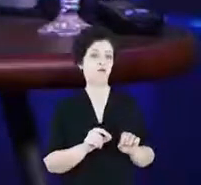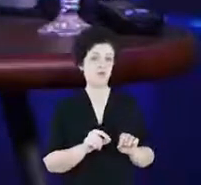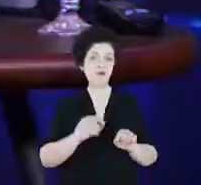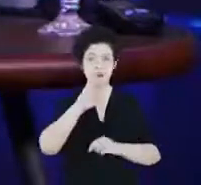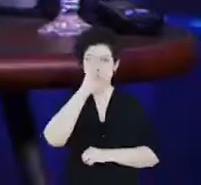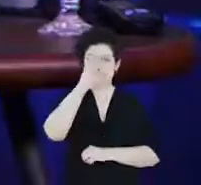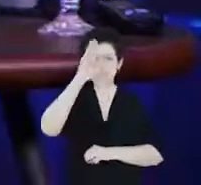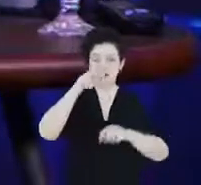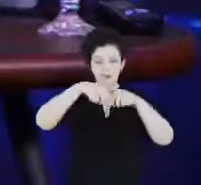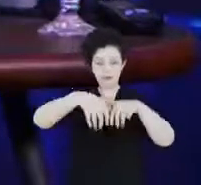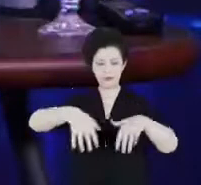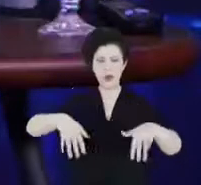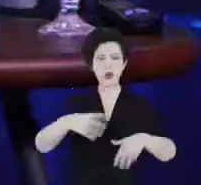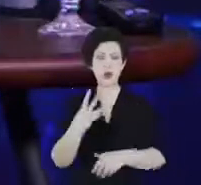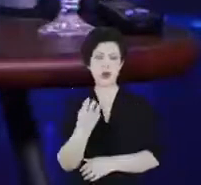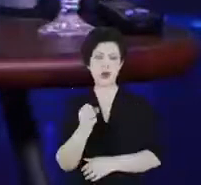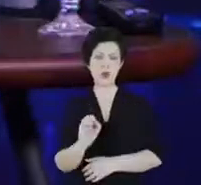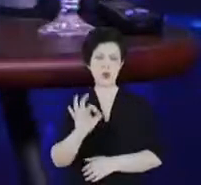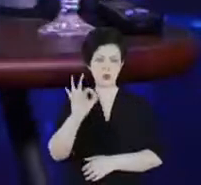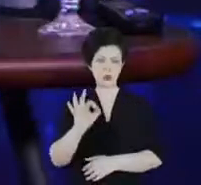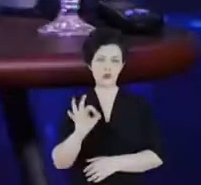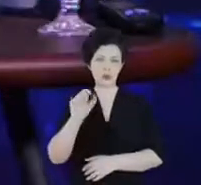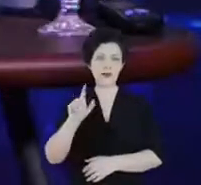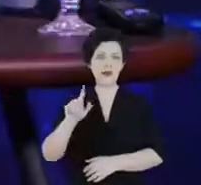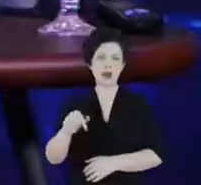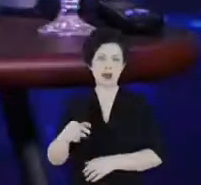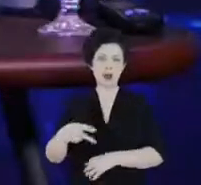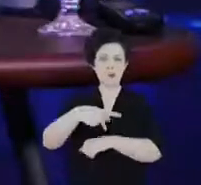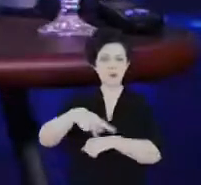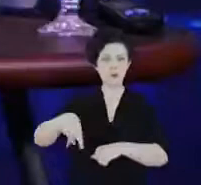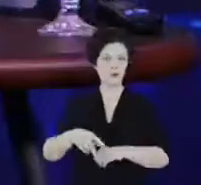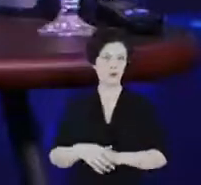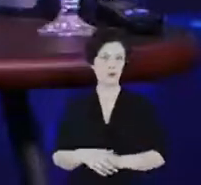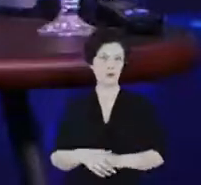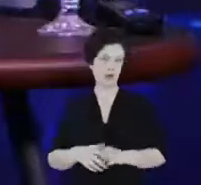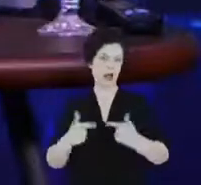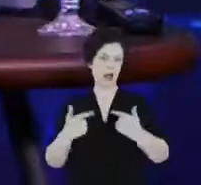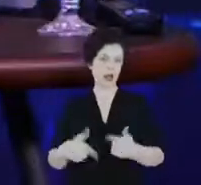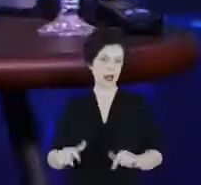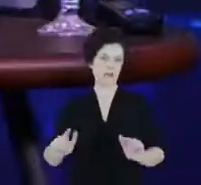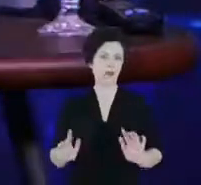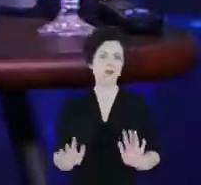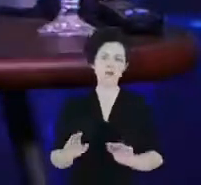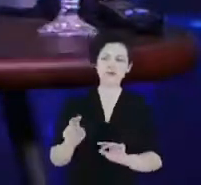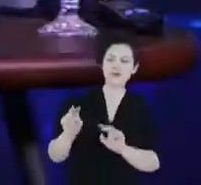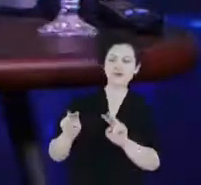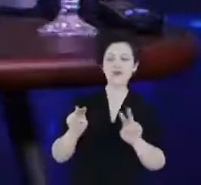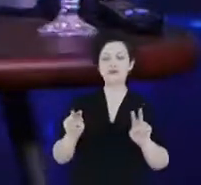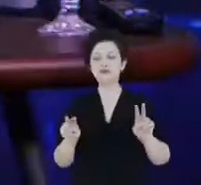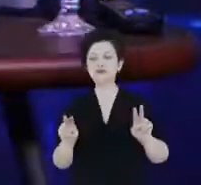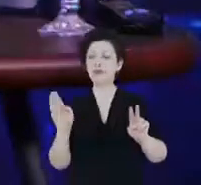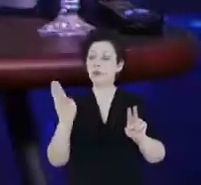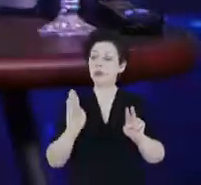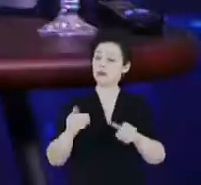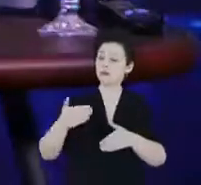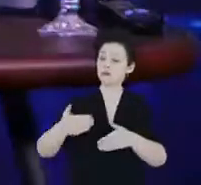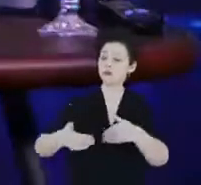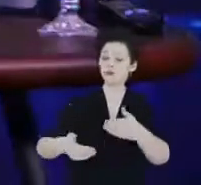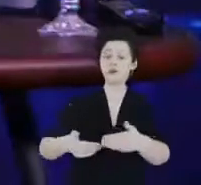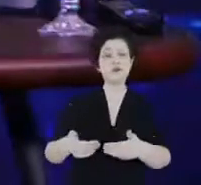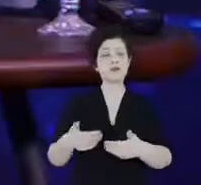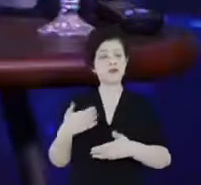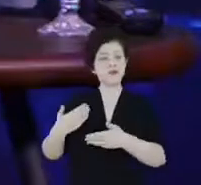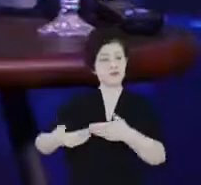energética 48% renovável. Então, quando nós olhamos para essa partida do Brasil, o Brasil tem